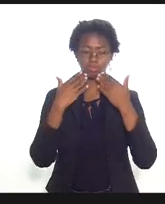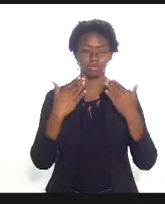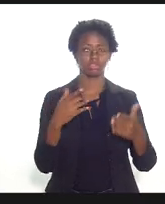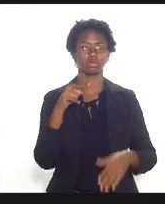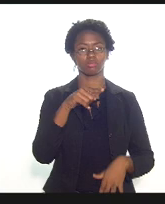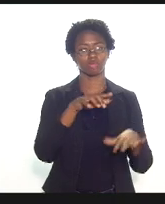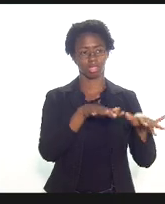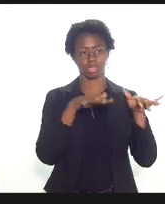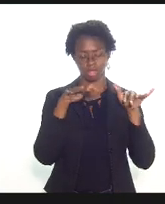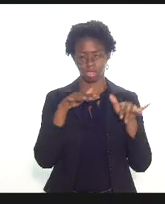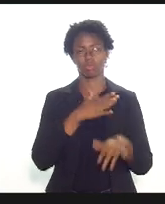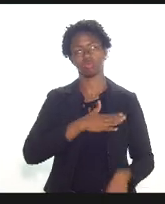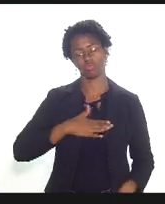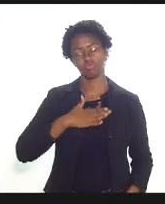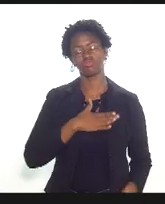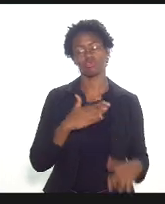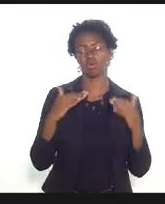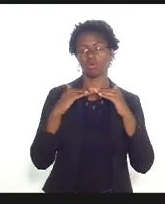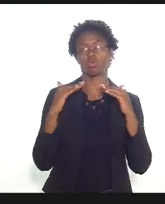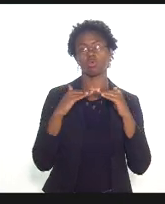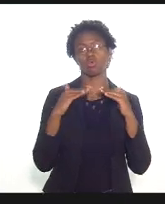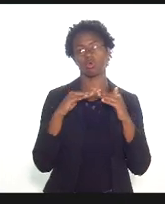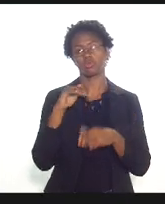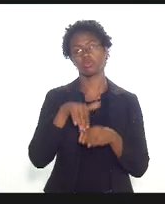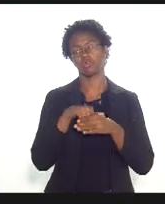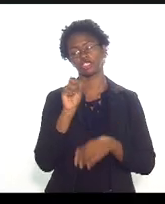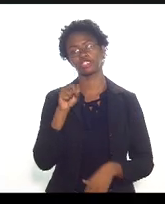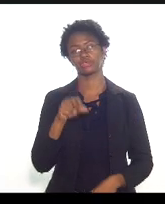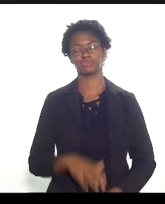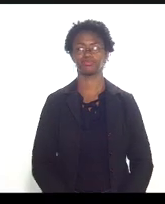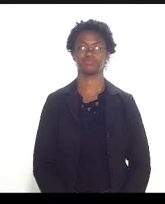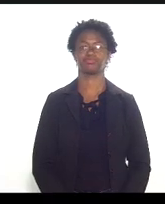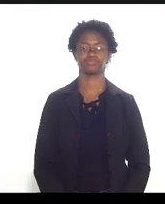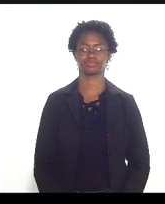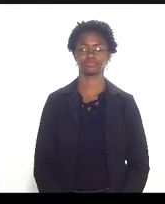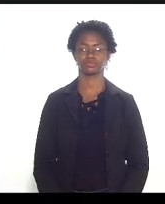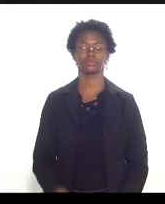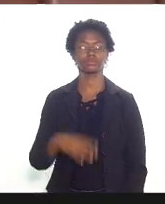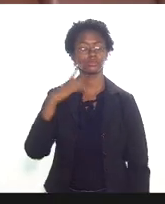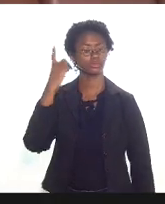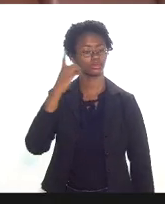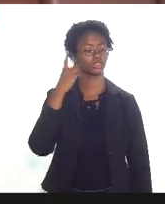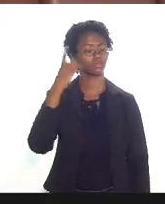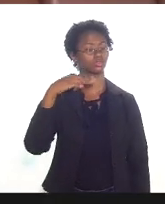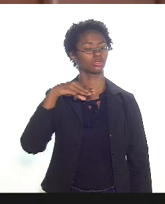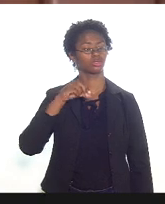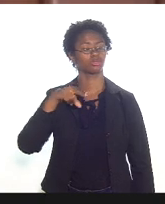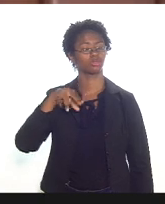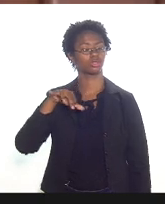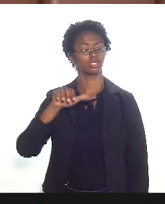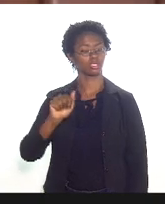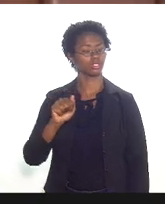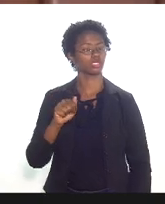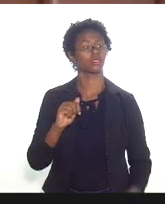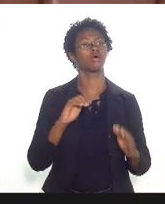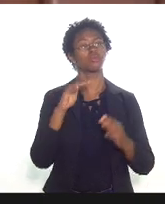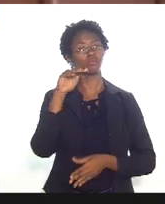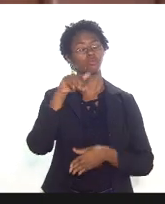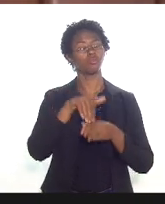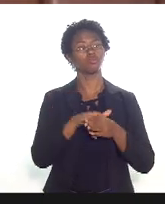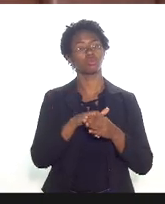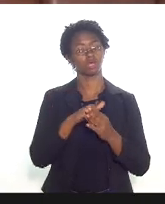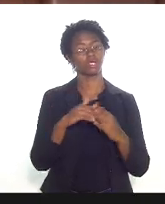essas audiências. Gostei muito. Voto favorável. Deputada Mônica Francisco vota favorável no primeiro bloco